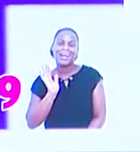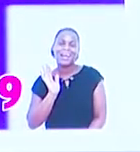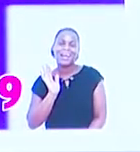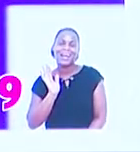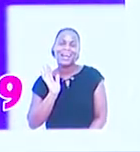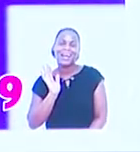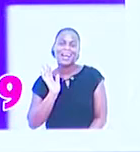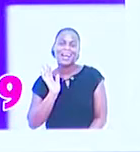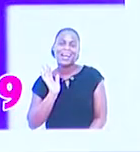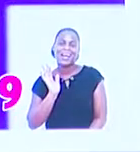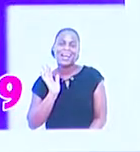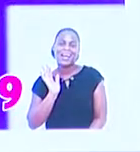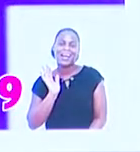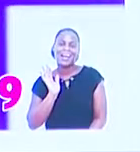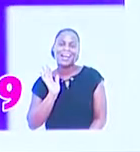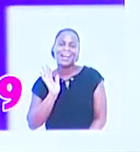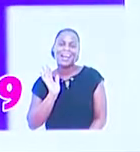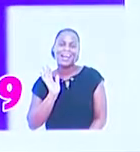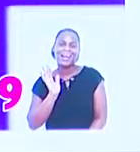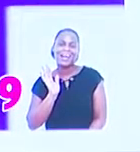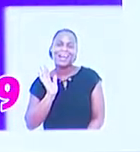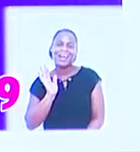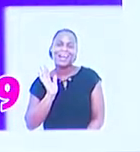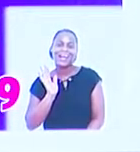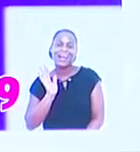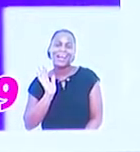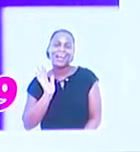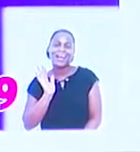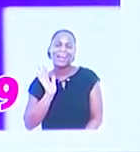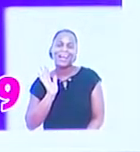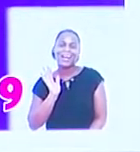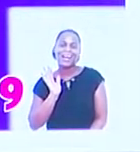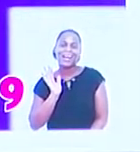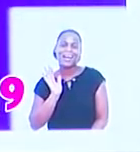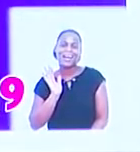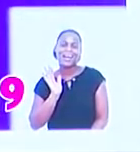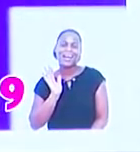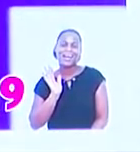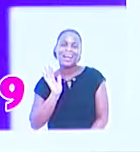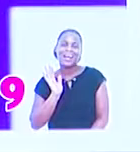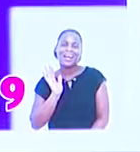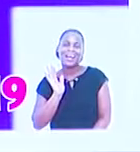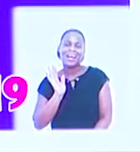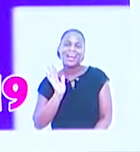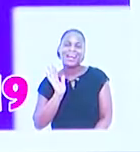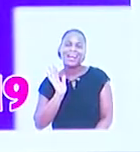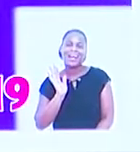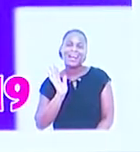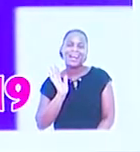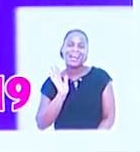o que é que provoca Vamos lá ver e se que que provoca provoca tosse